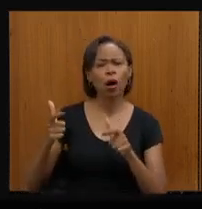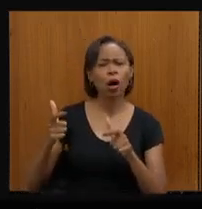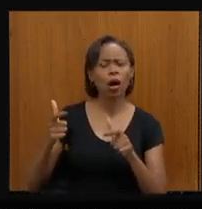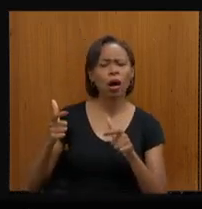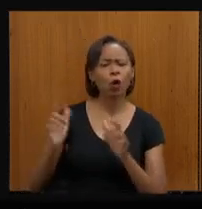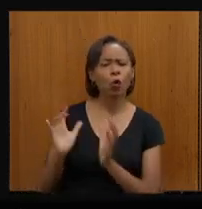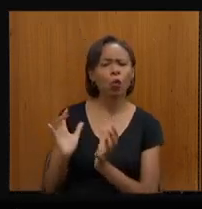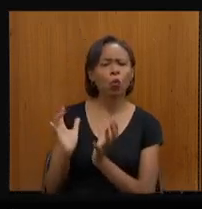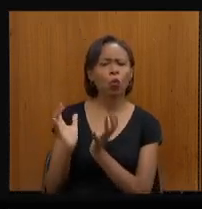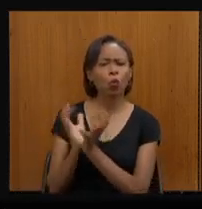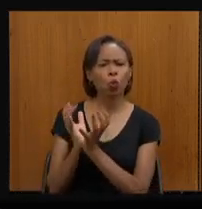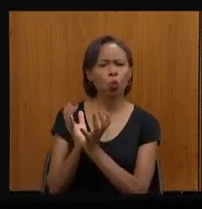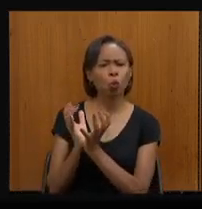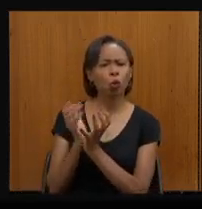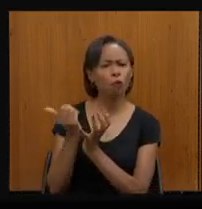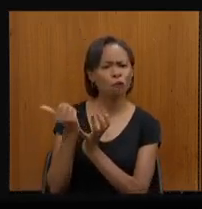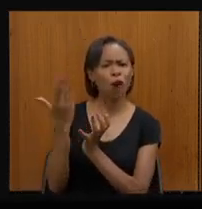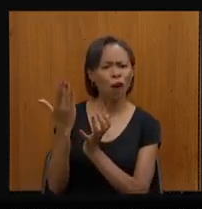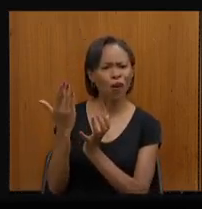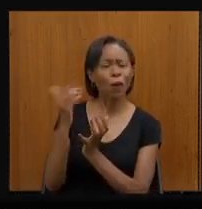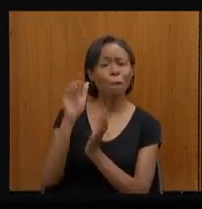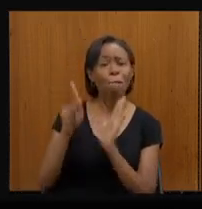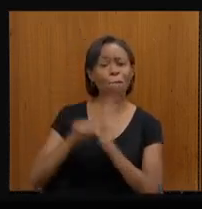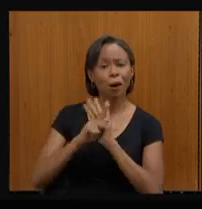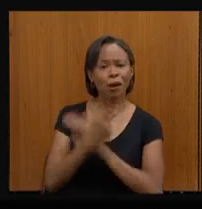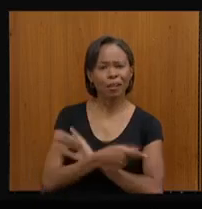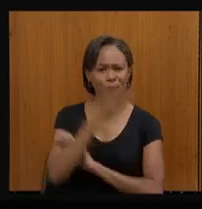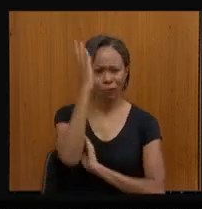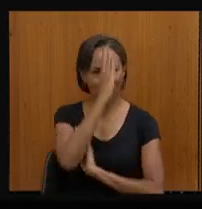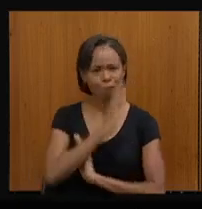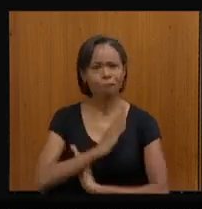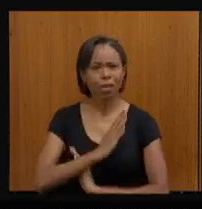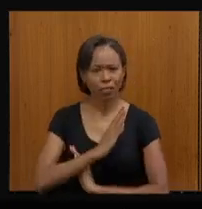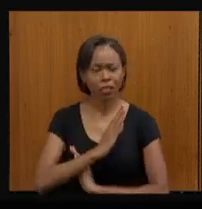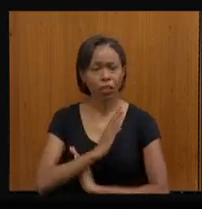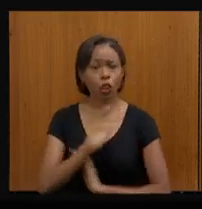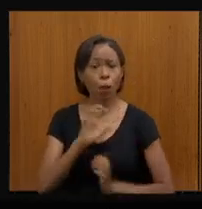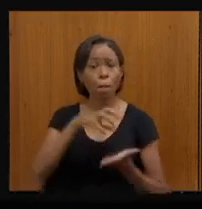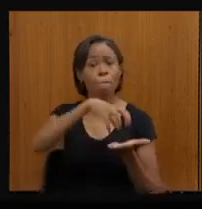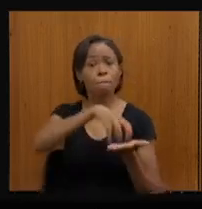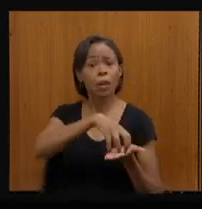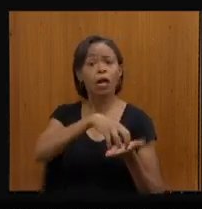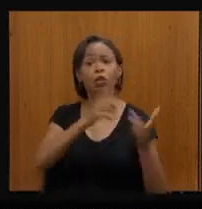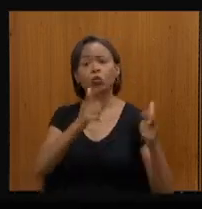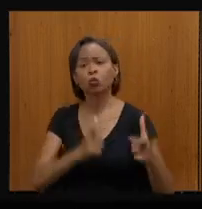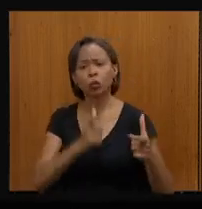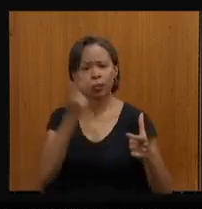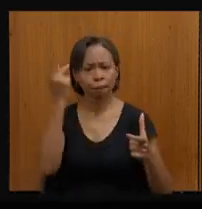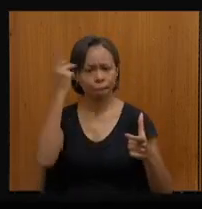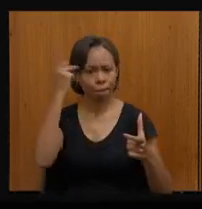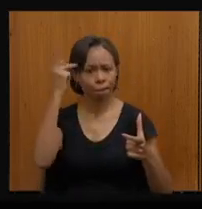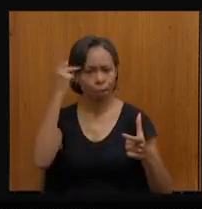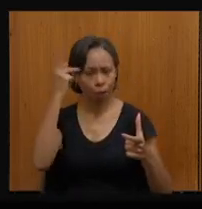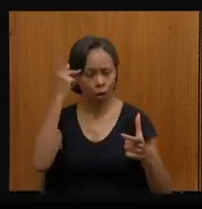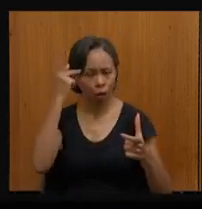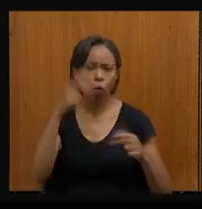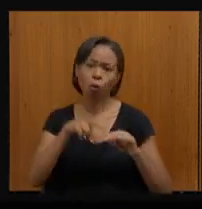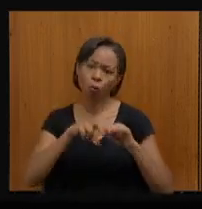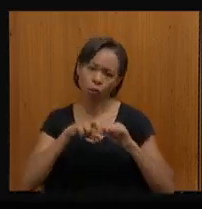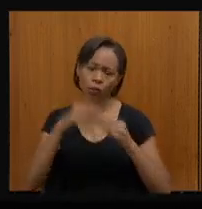aqui eu tenho São Paulo a